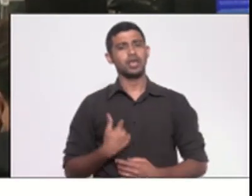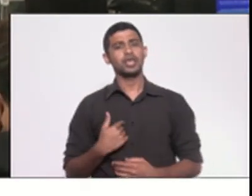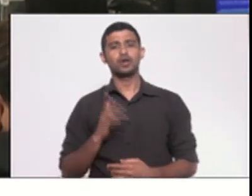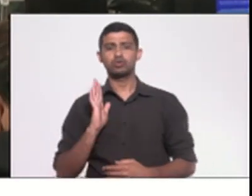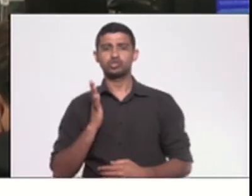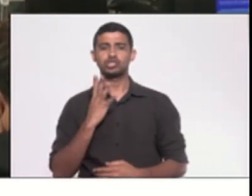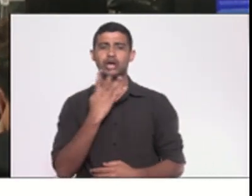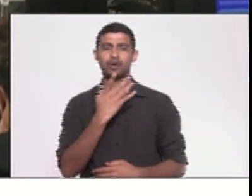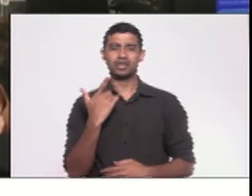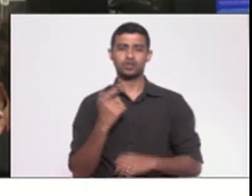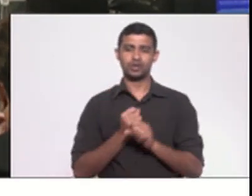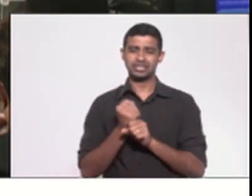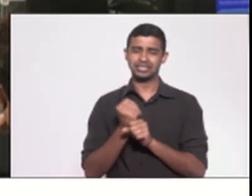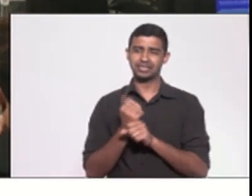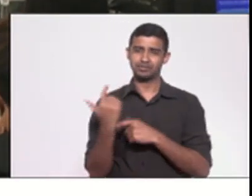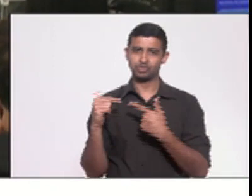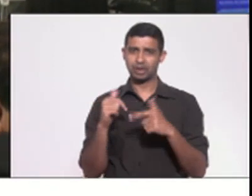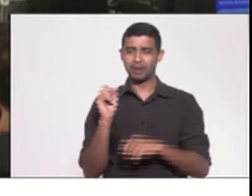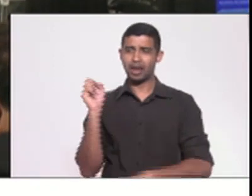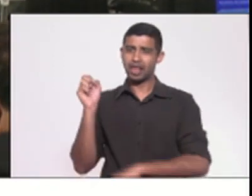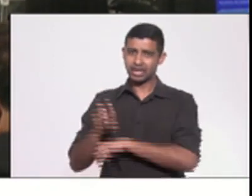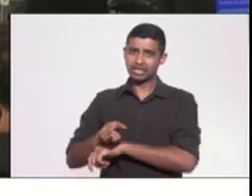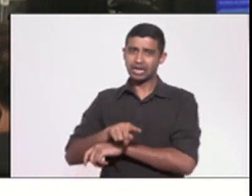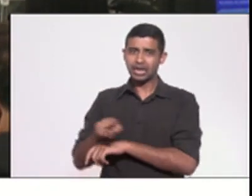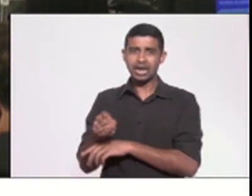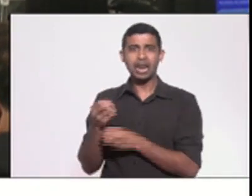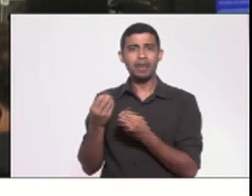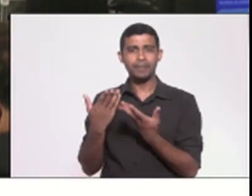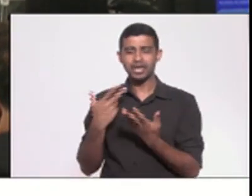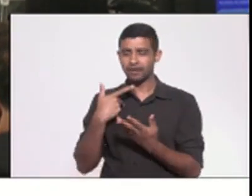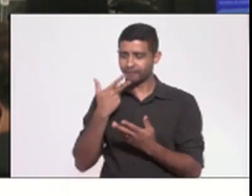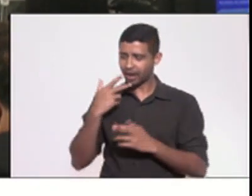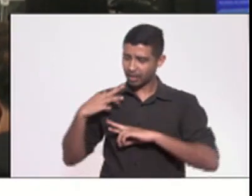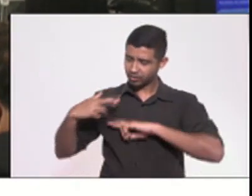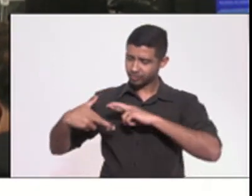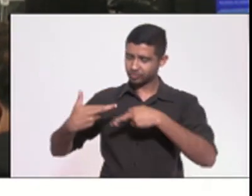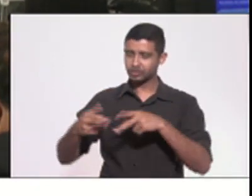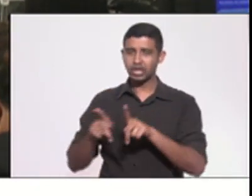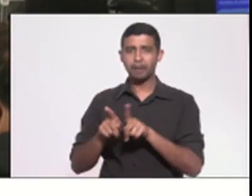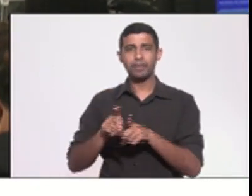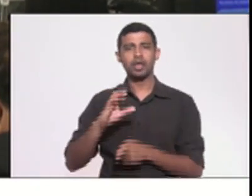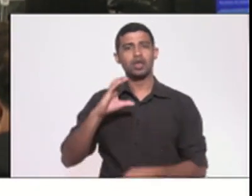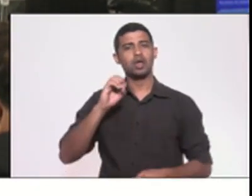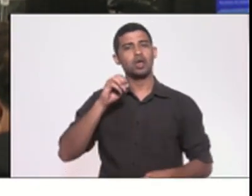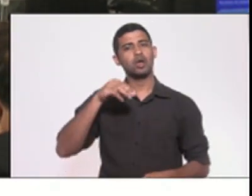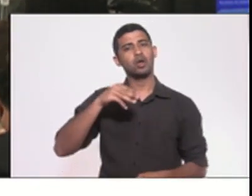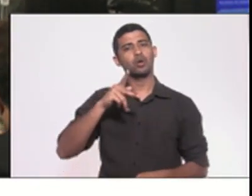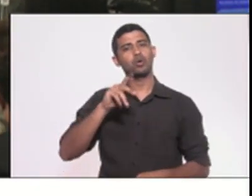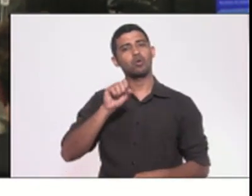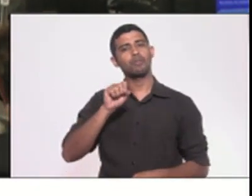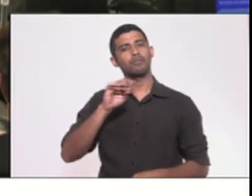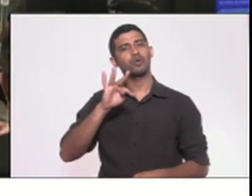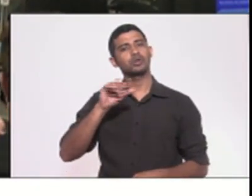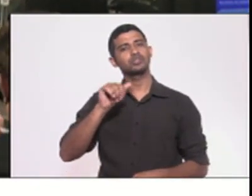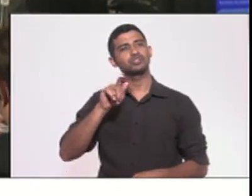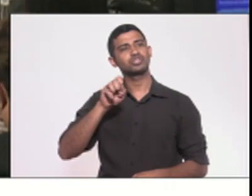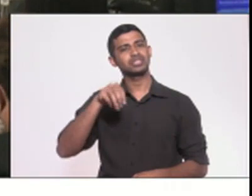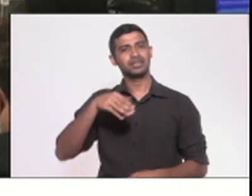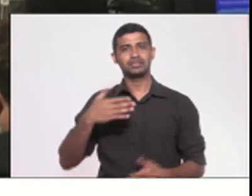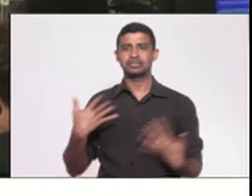há 42 anos e entrei na Conlurb para tratar de reciclagem e de compostagem. De modo que é uma coisa que me é muito